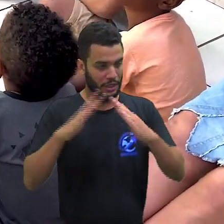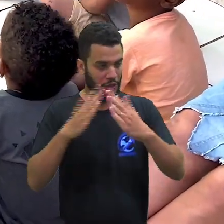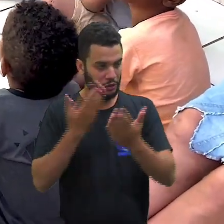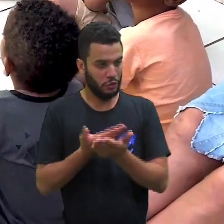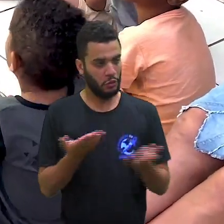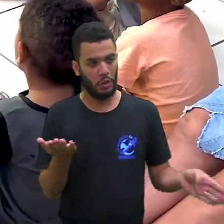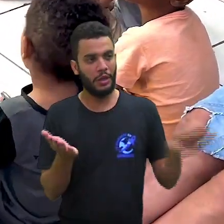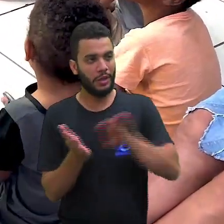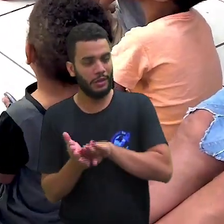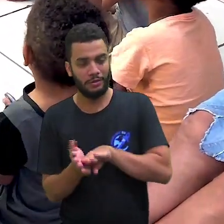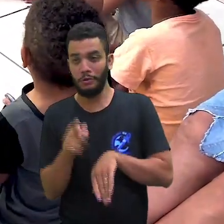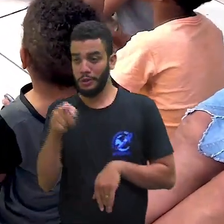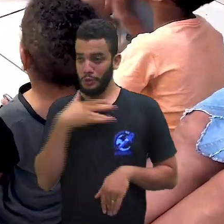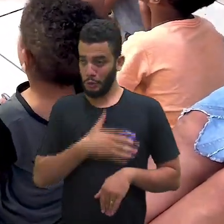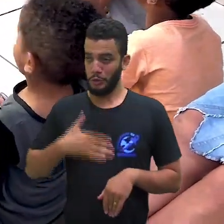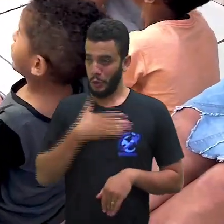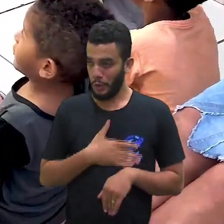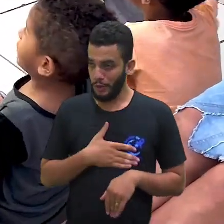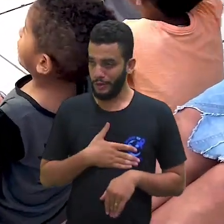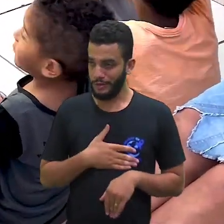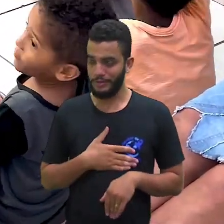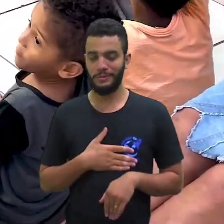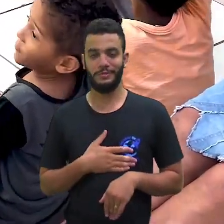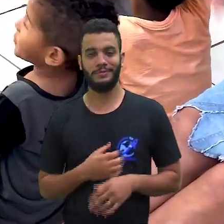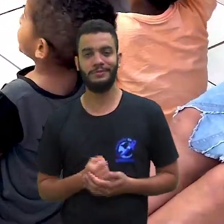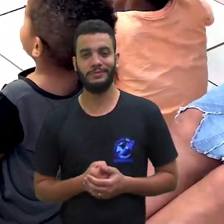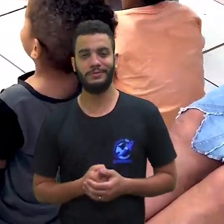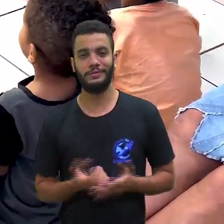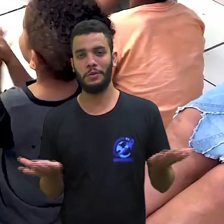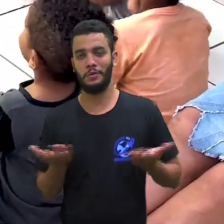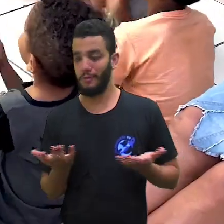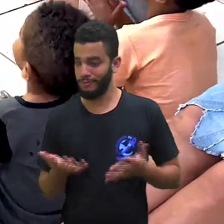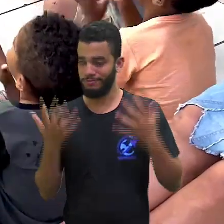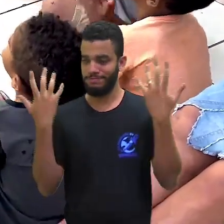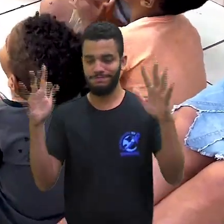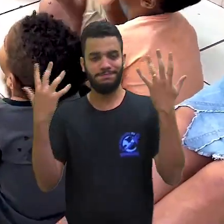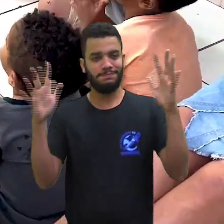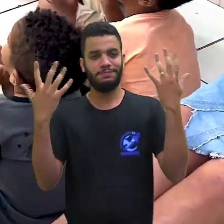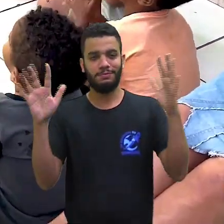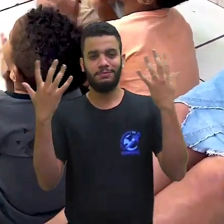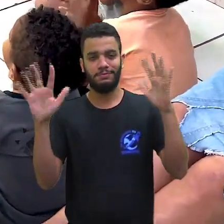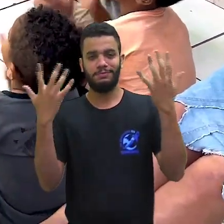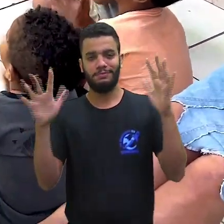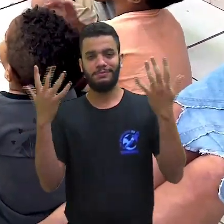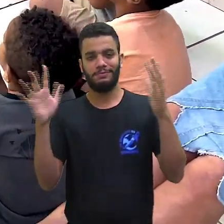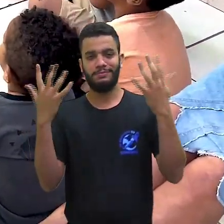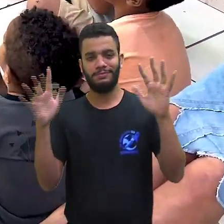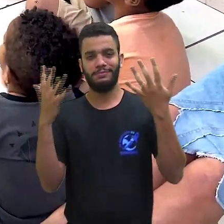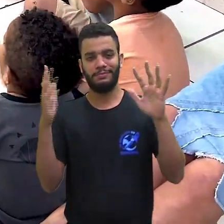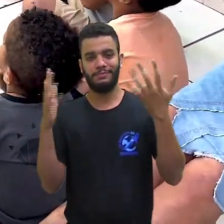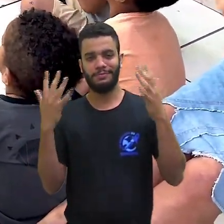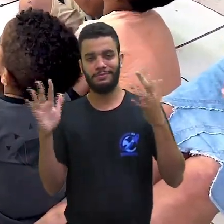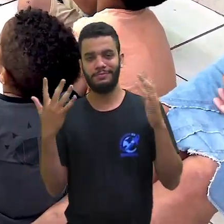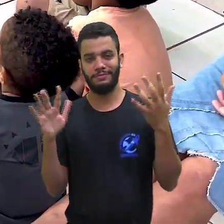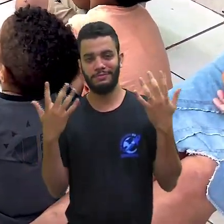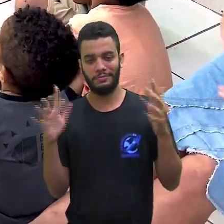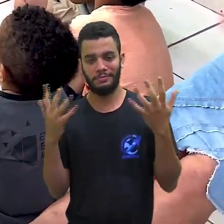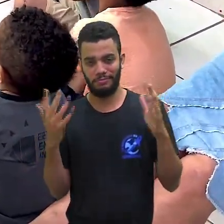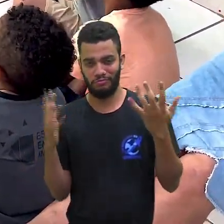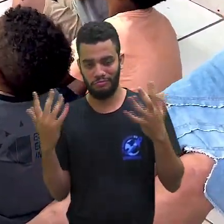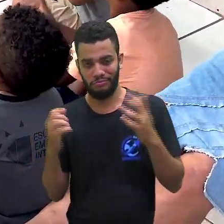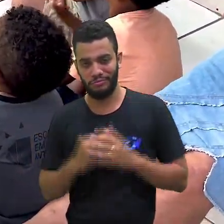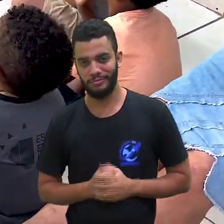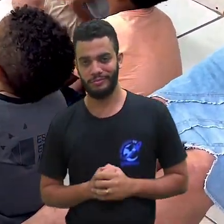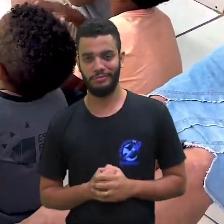da história? Então vamos bater palma? Com um dedinho, com dois